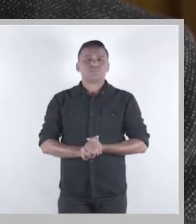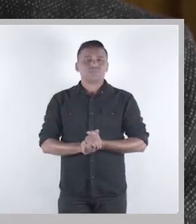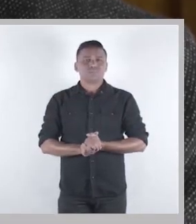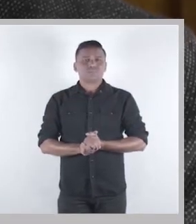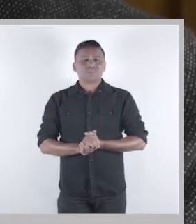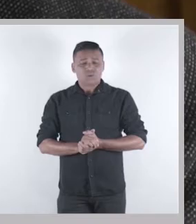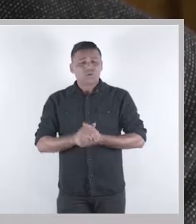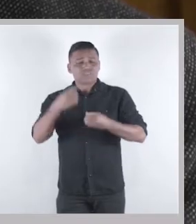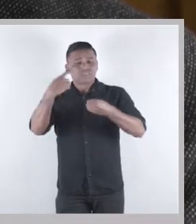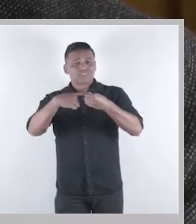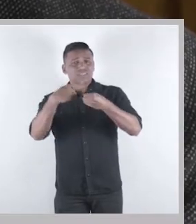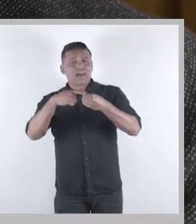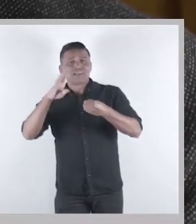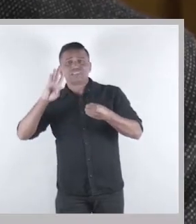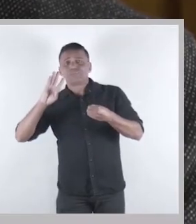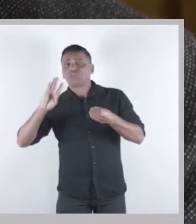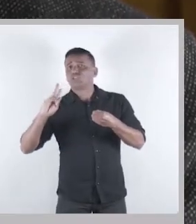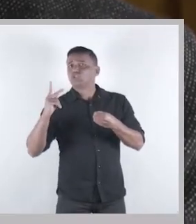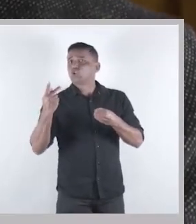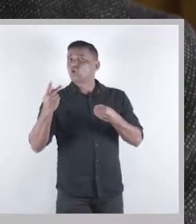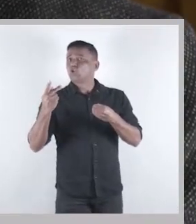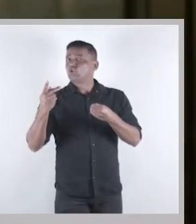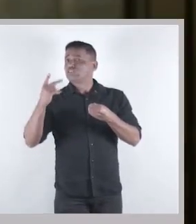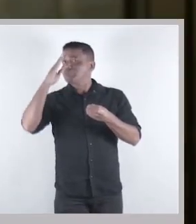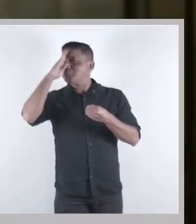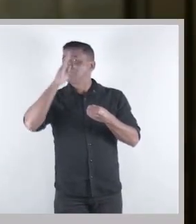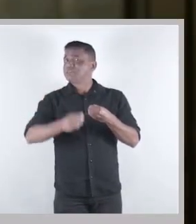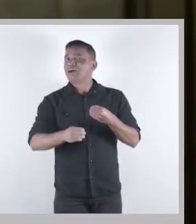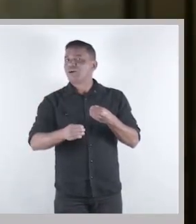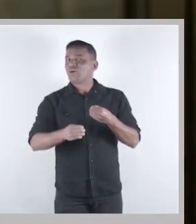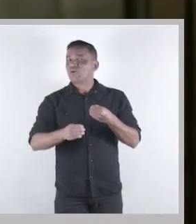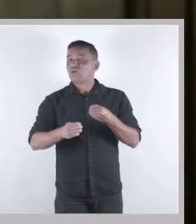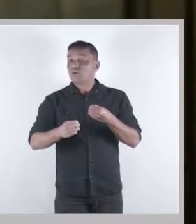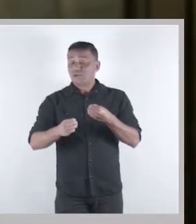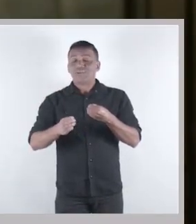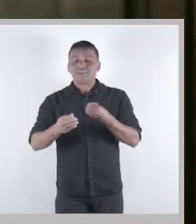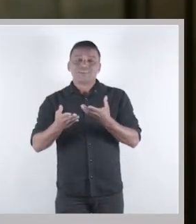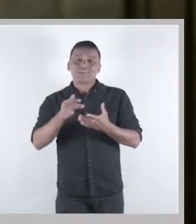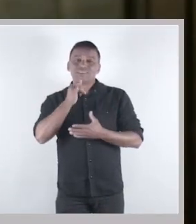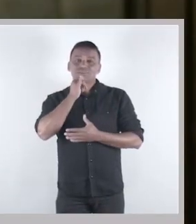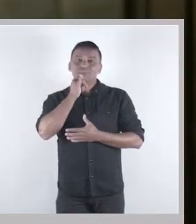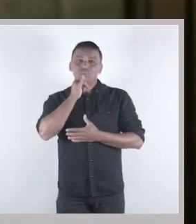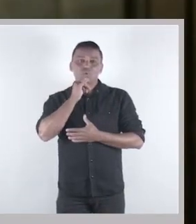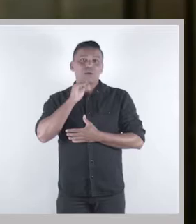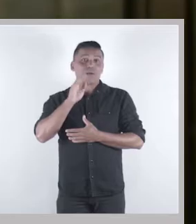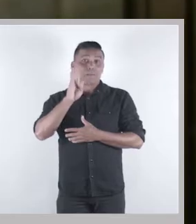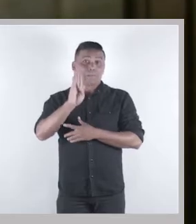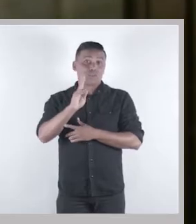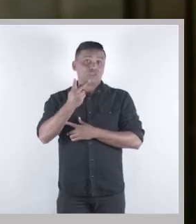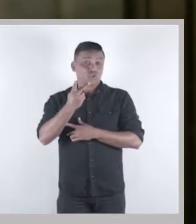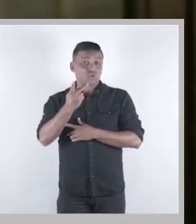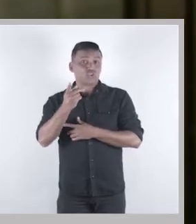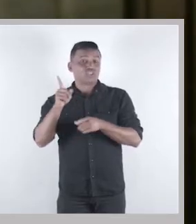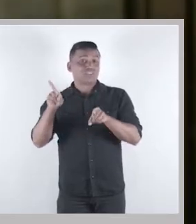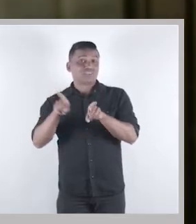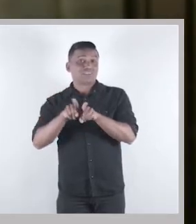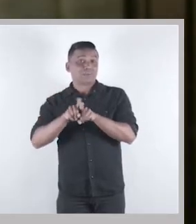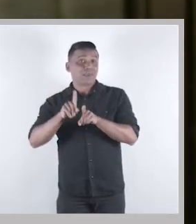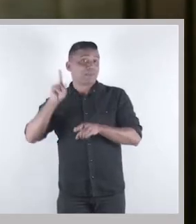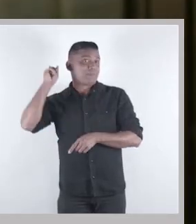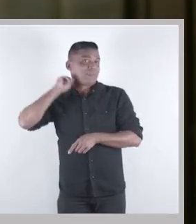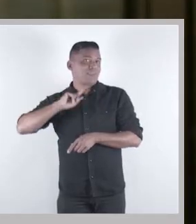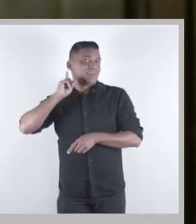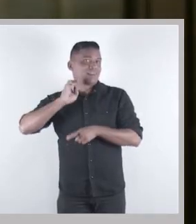Horizonte Minas né porque Edmilson de Juiz de Fora né mas dessa produção que parte daqui